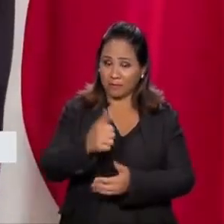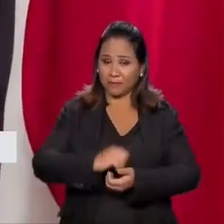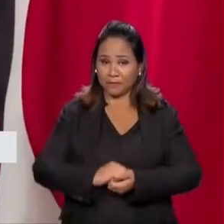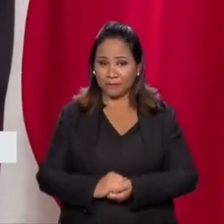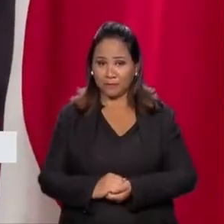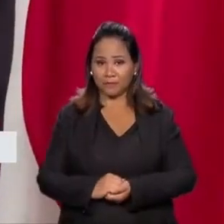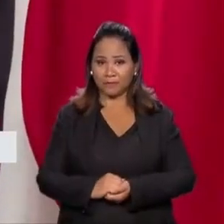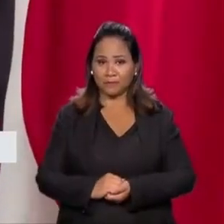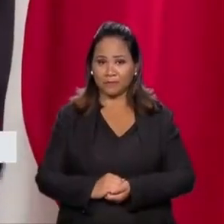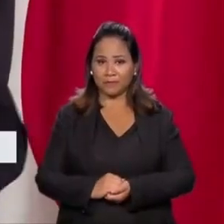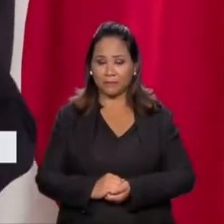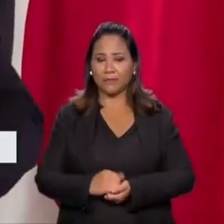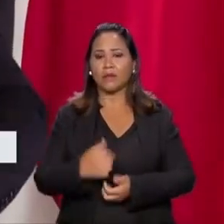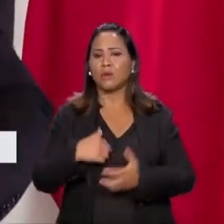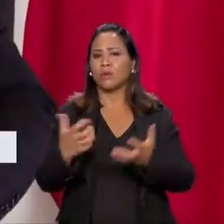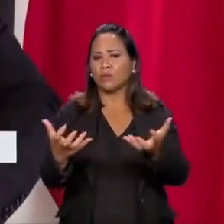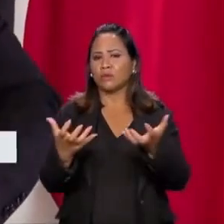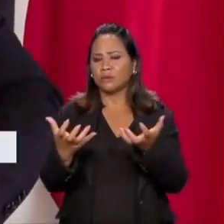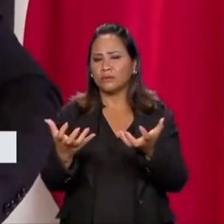eu queria